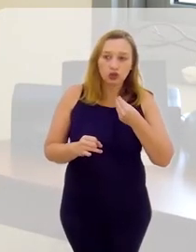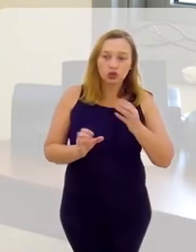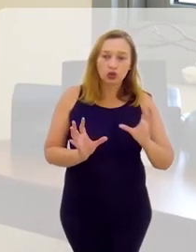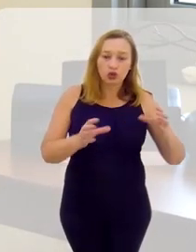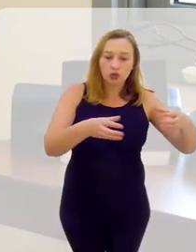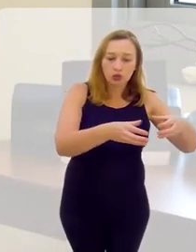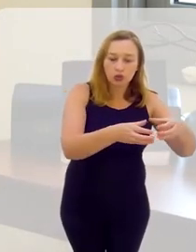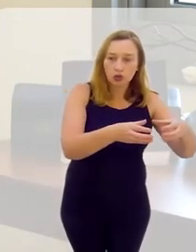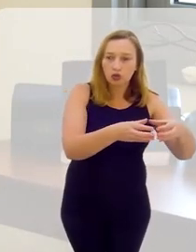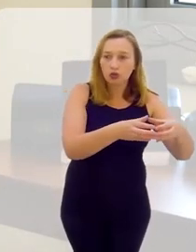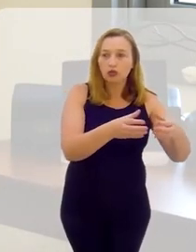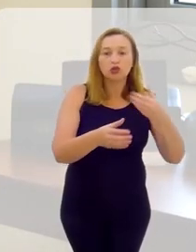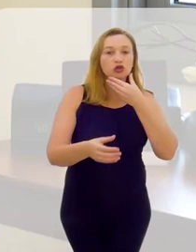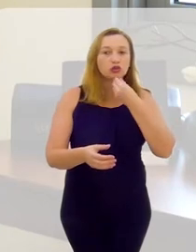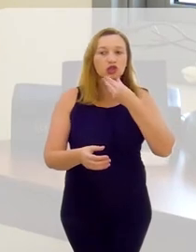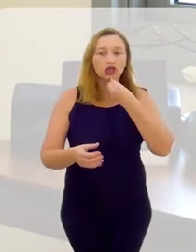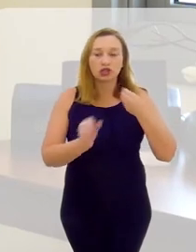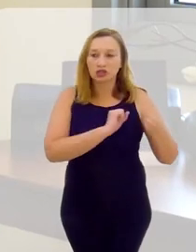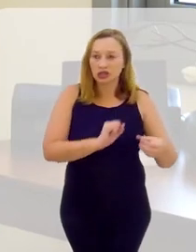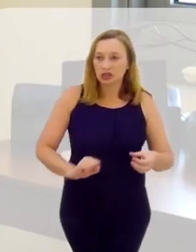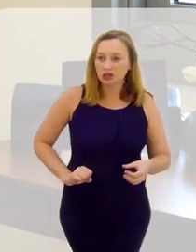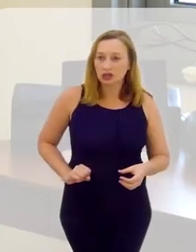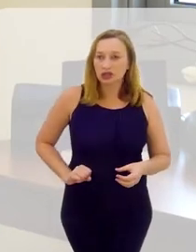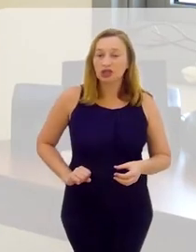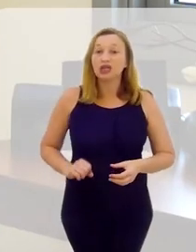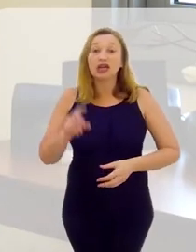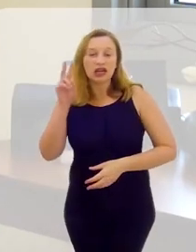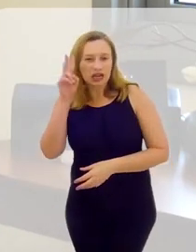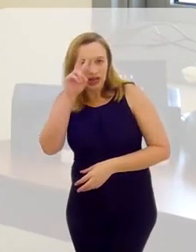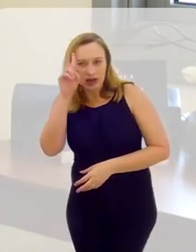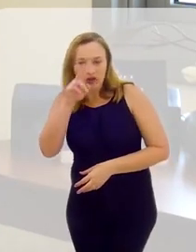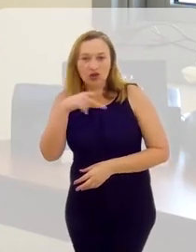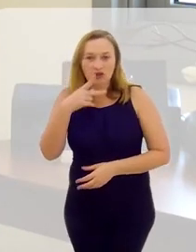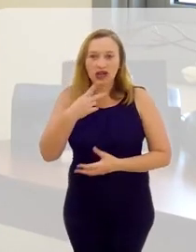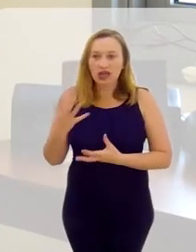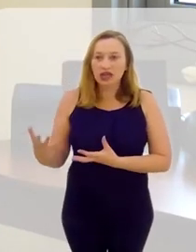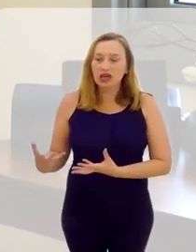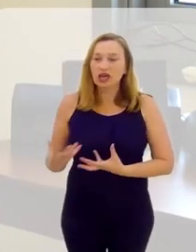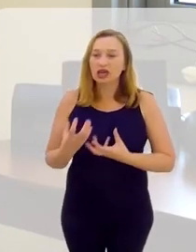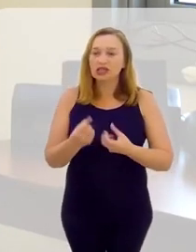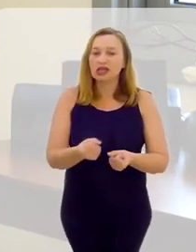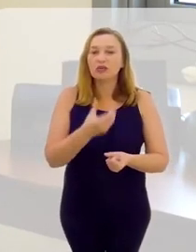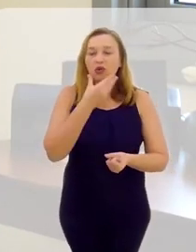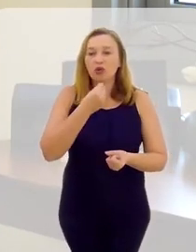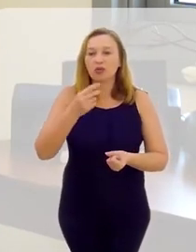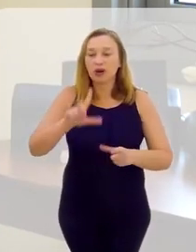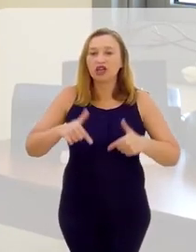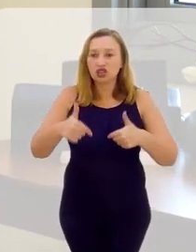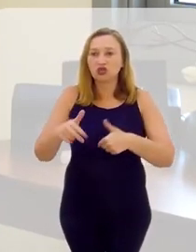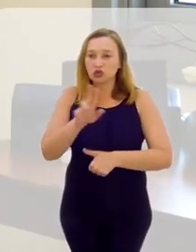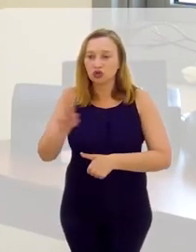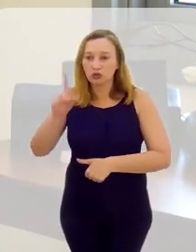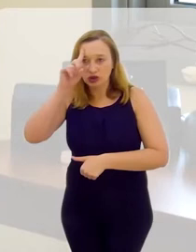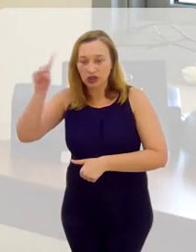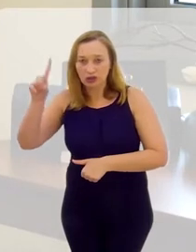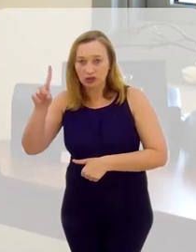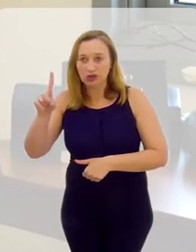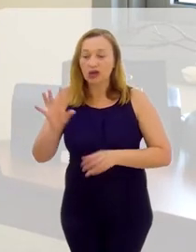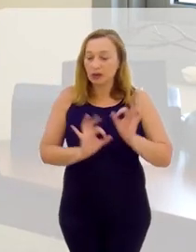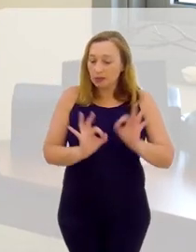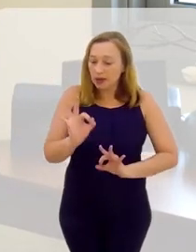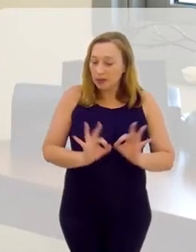para o sacerdócio arônico. Aquele sacerdócio que eu te falei que o homem recebe para agir em nome de Deus na terra. Existe um